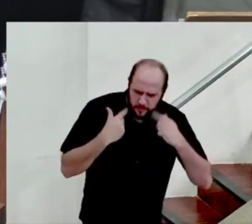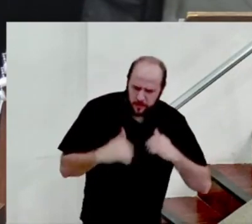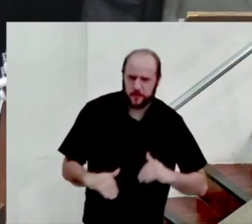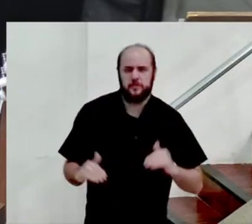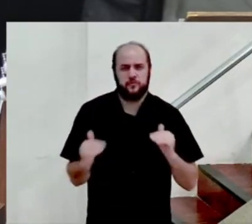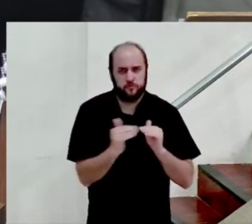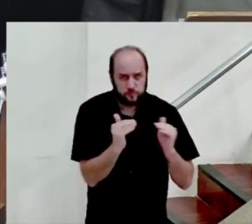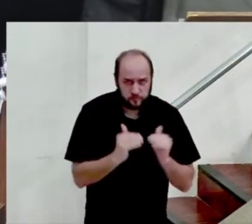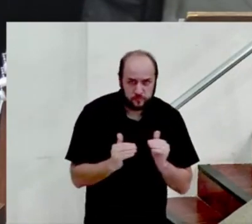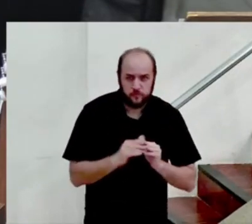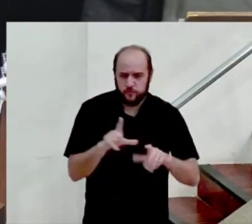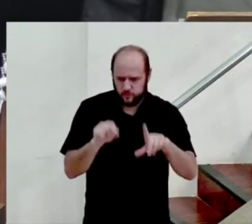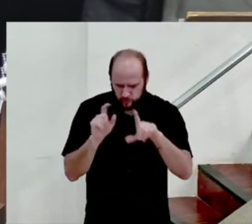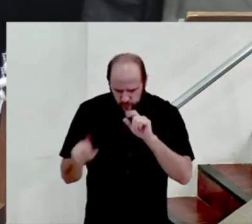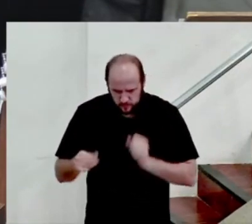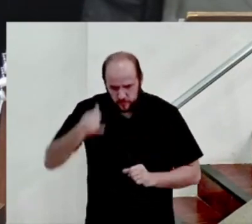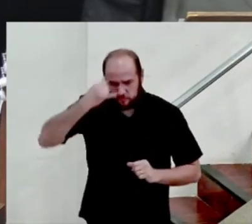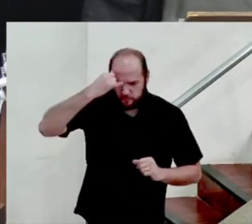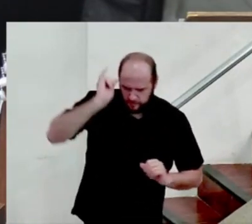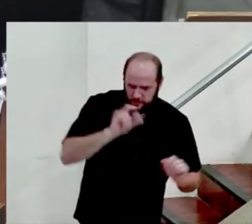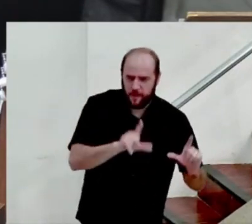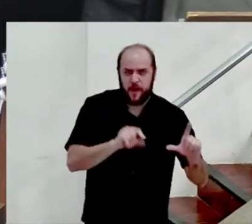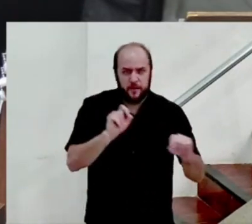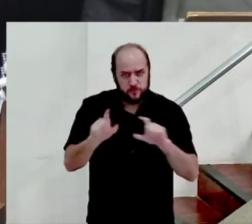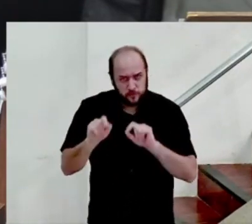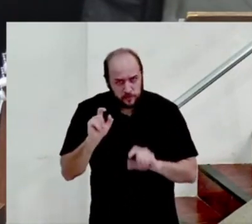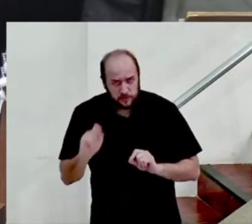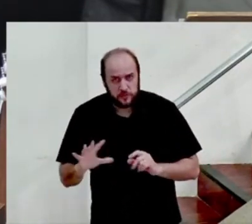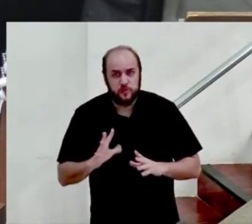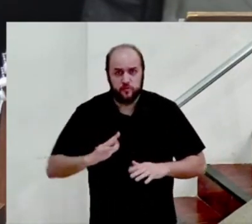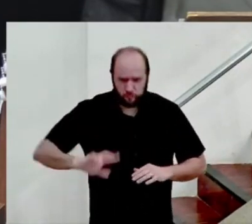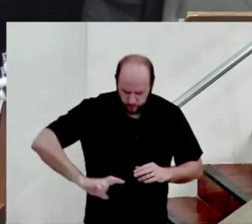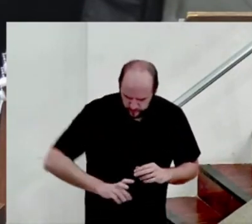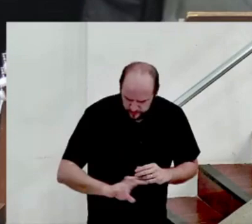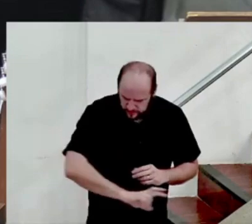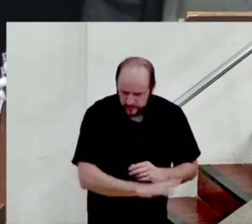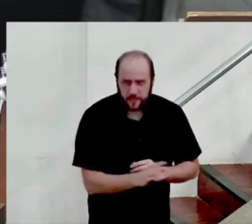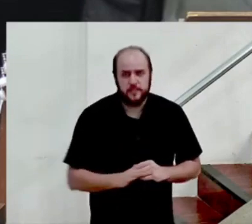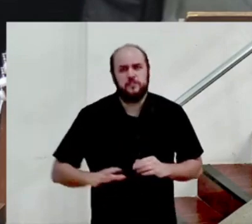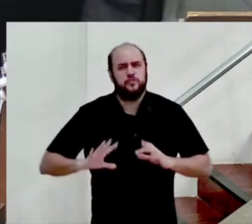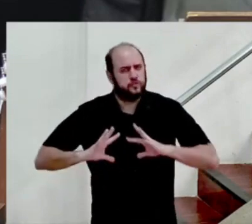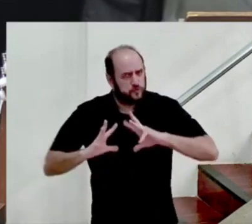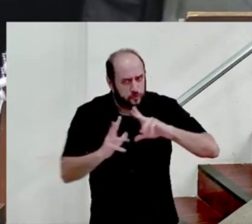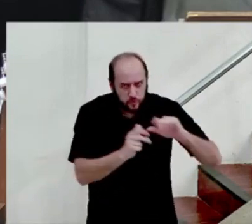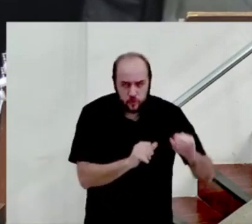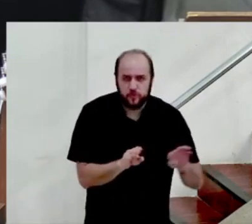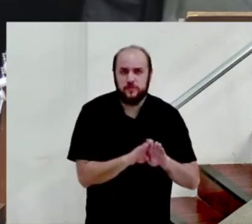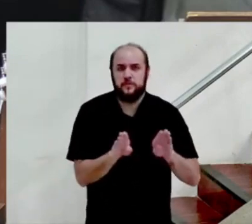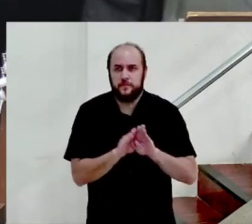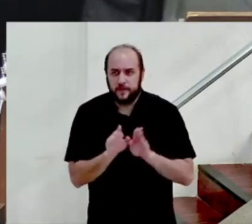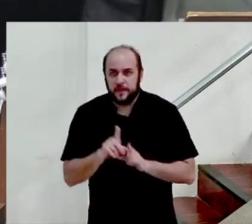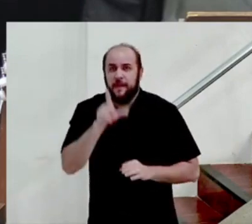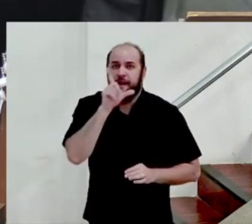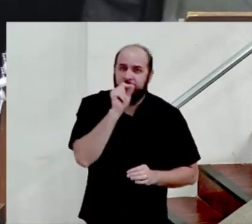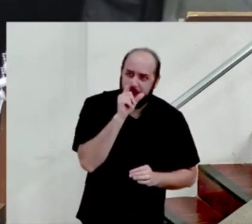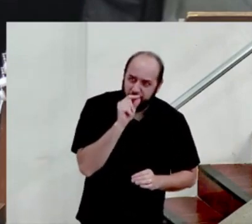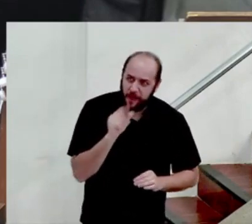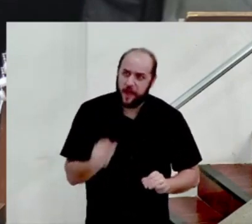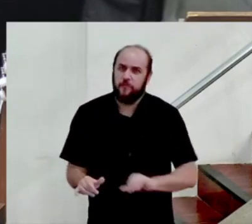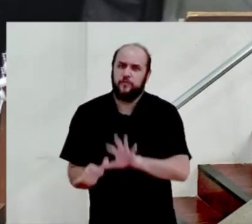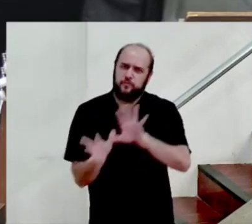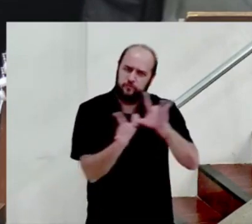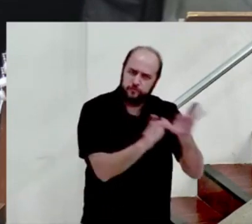espécies, todo gado segundo as suas espécies, todos os animais que rastejam sobre a terra segundo as suas espécies, todas as aves segundo as suas espécies, todos